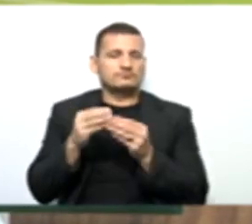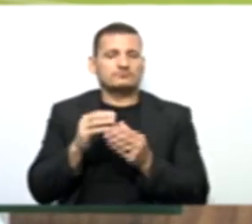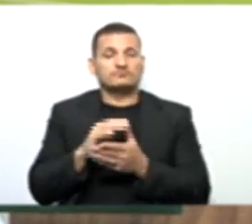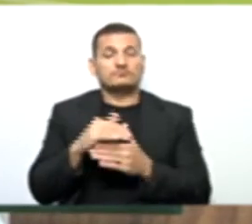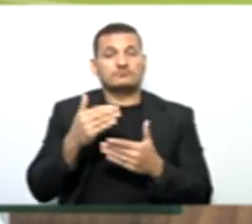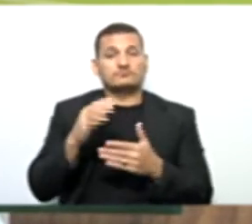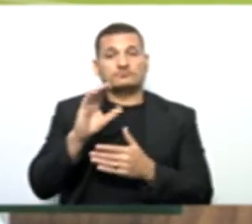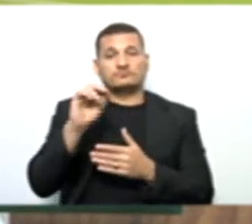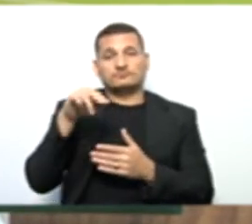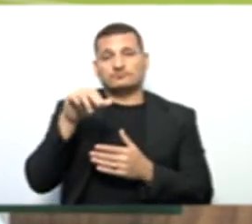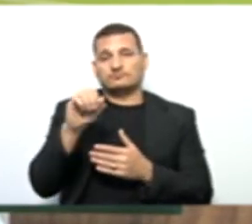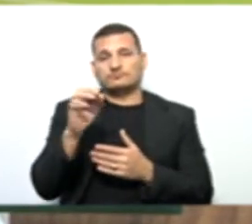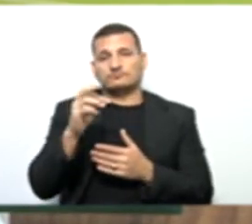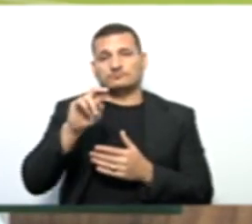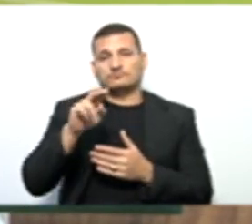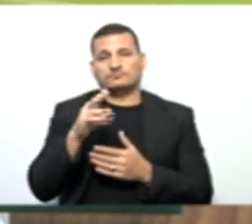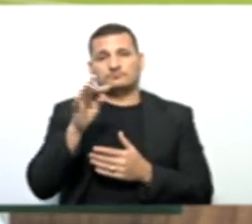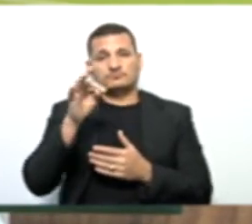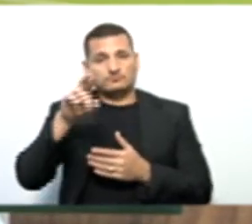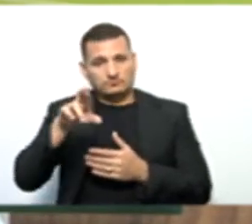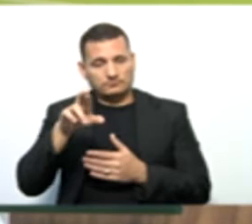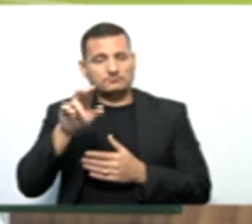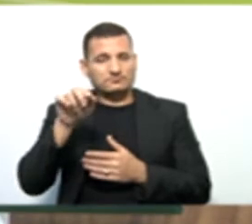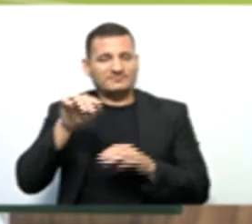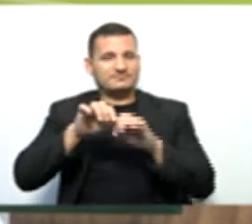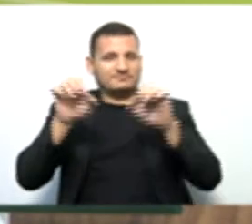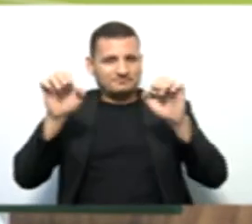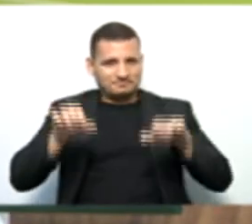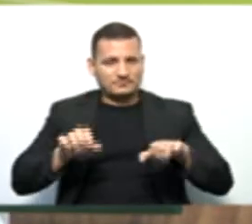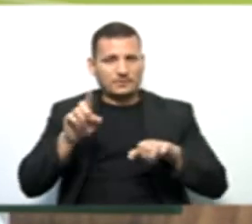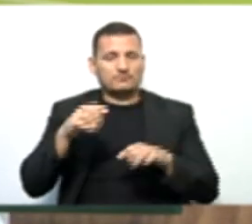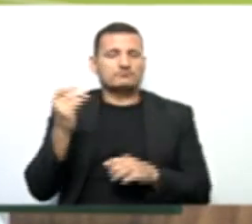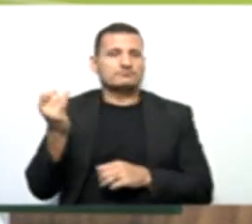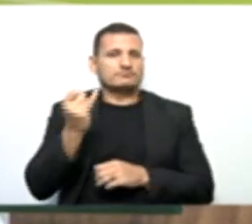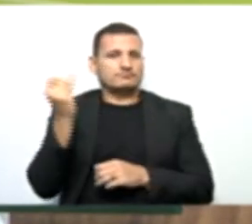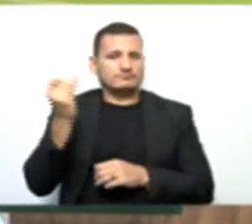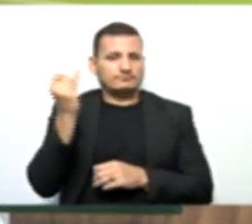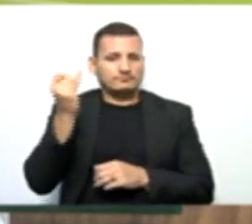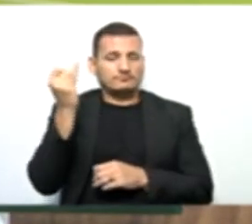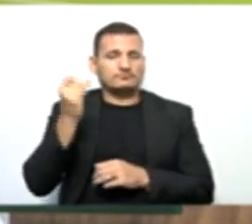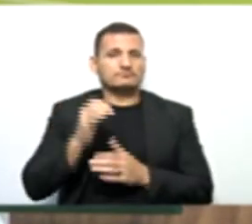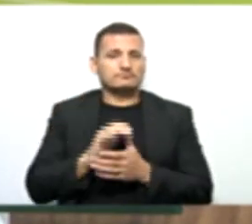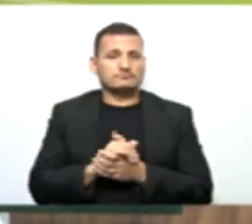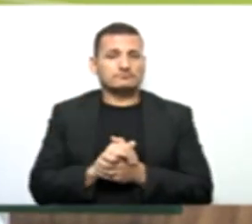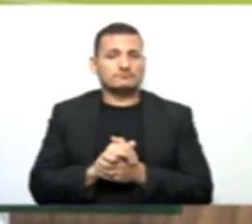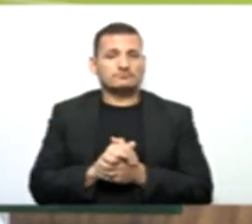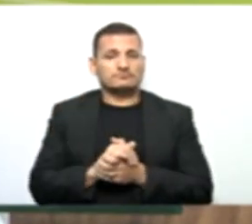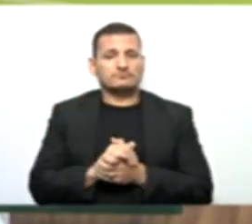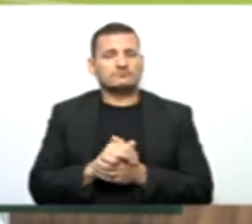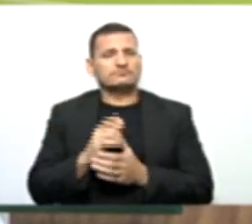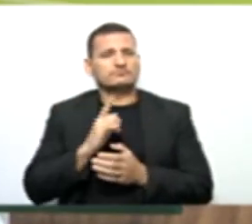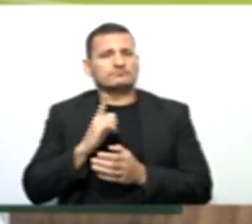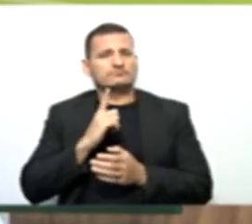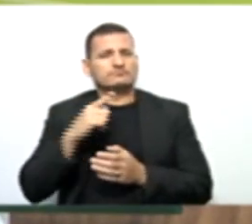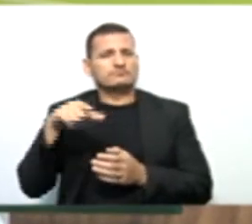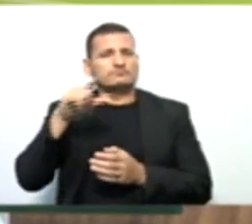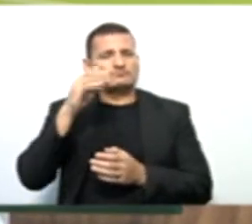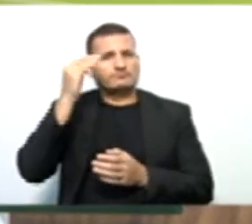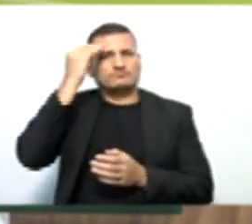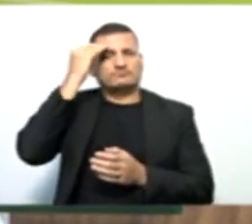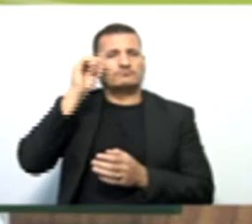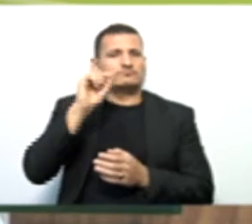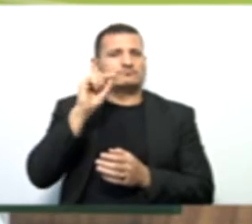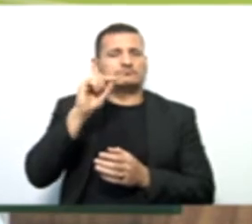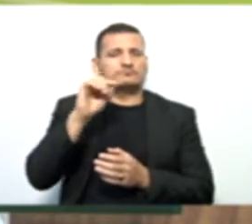é um assunto muito importante, é importante que tenham em mente que